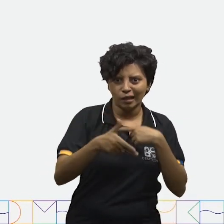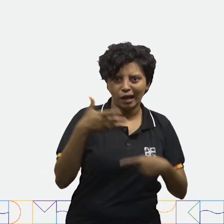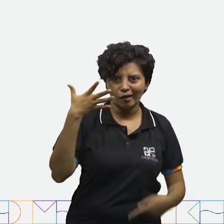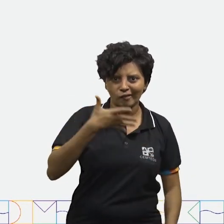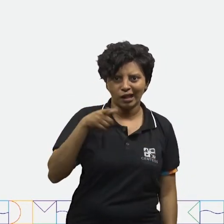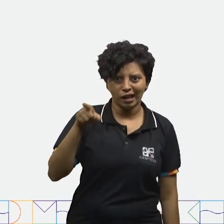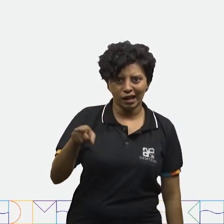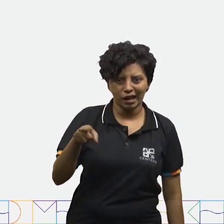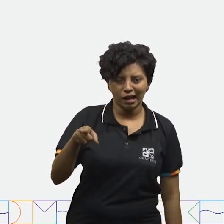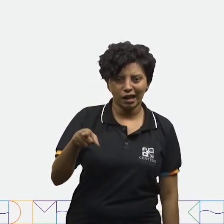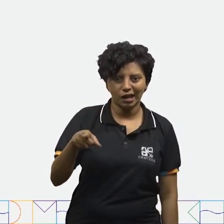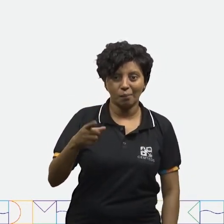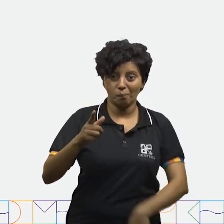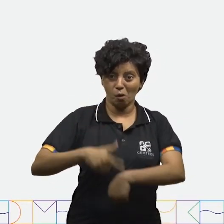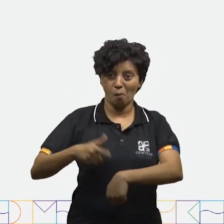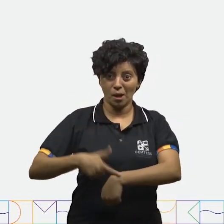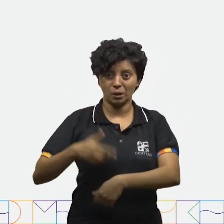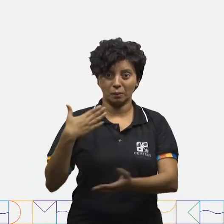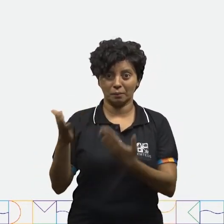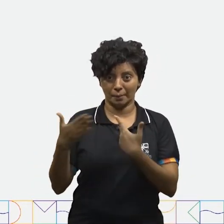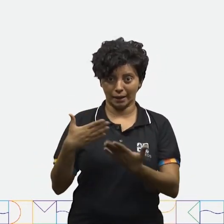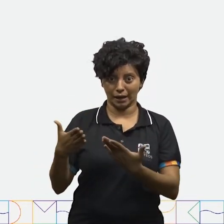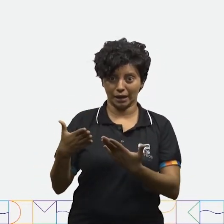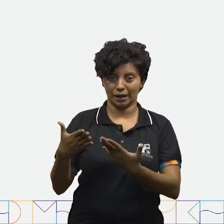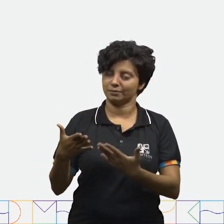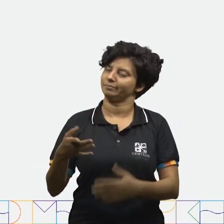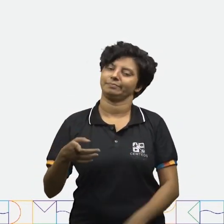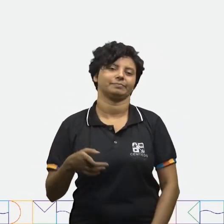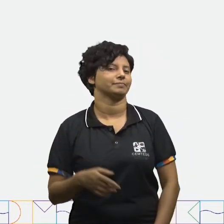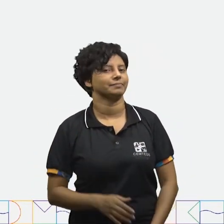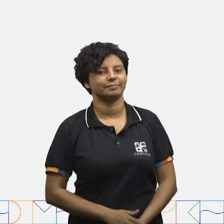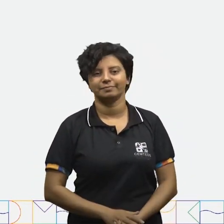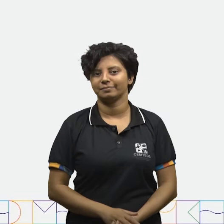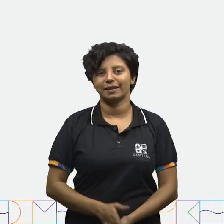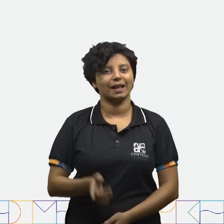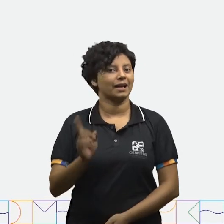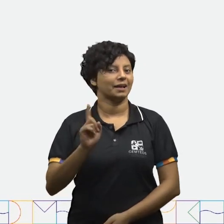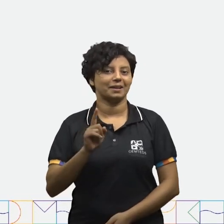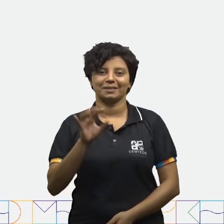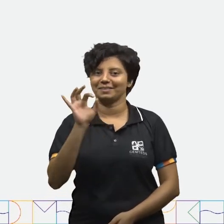eu interromper a fala do outro no momento em que eu estou conversando?